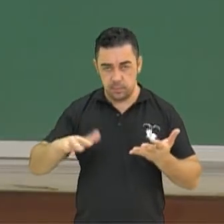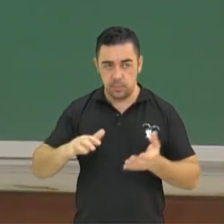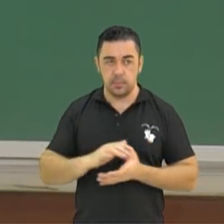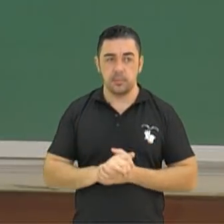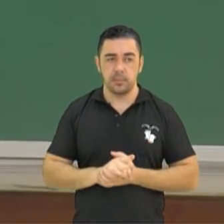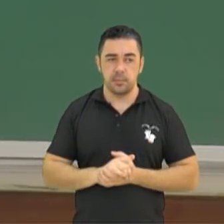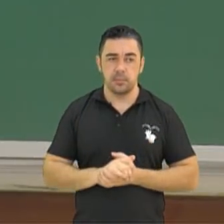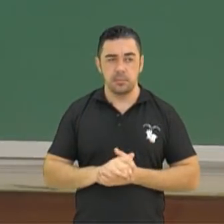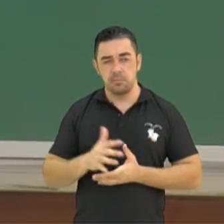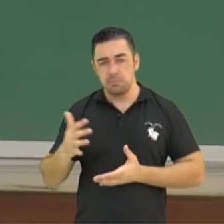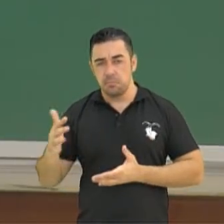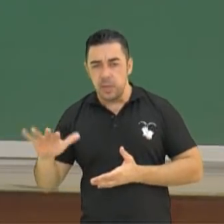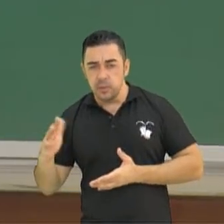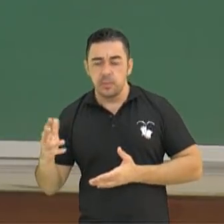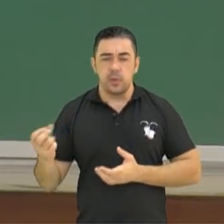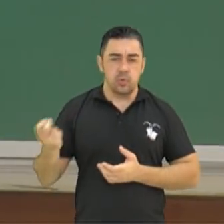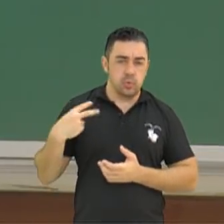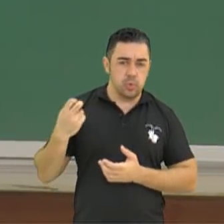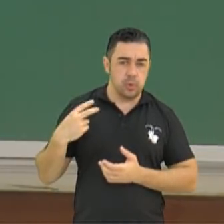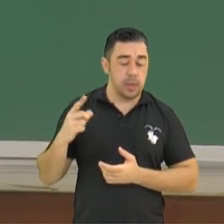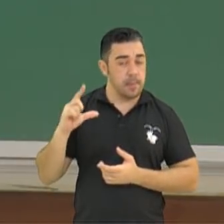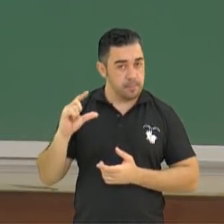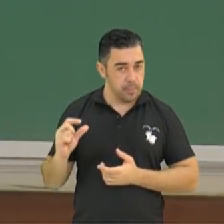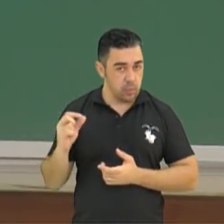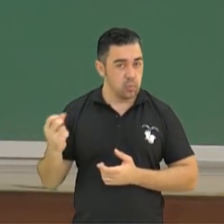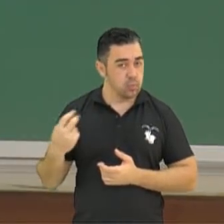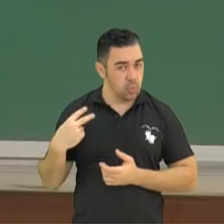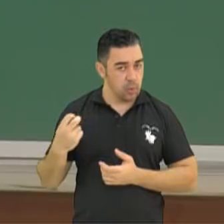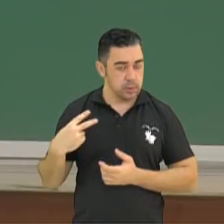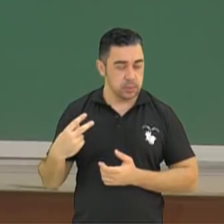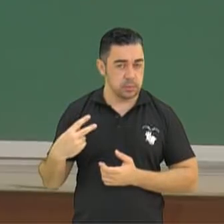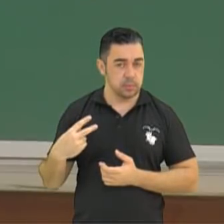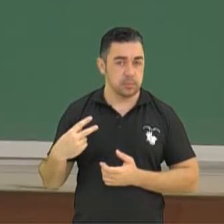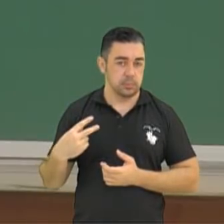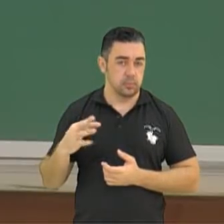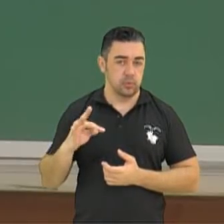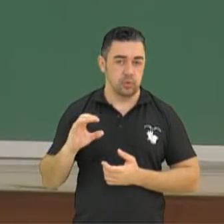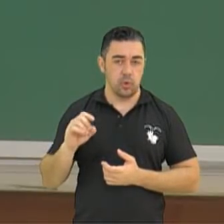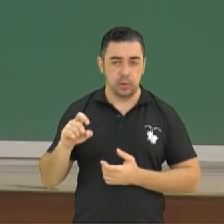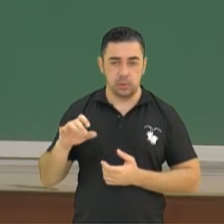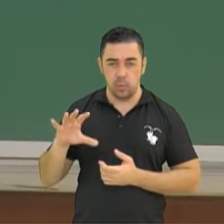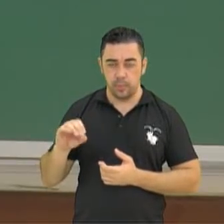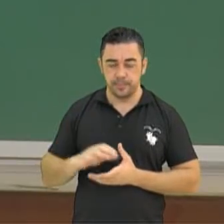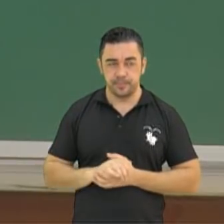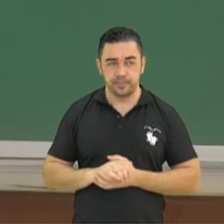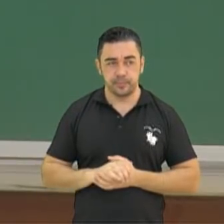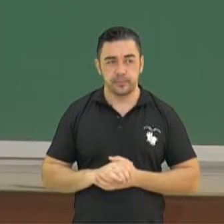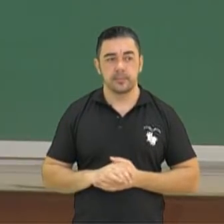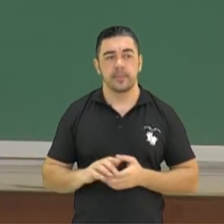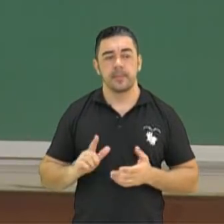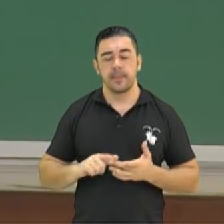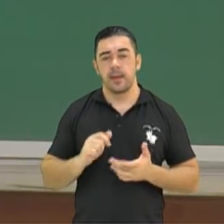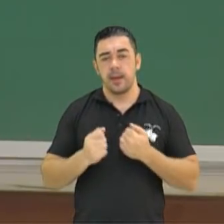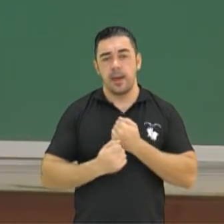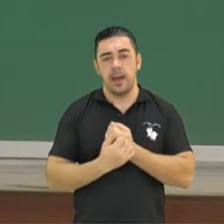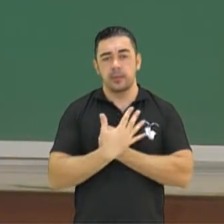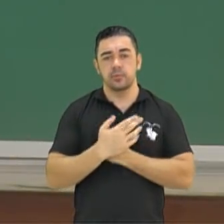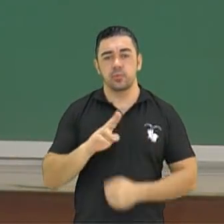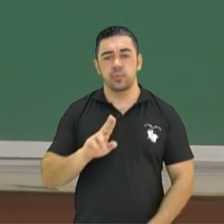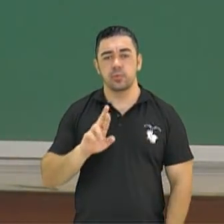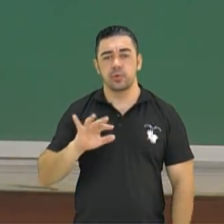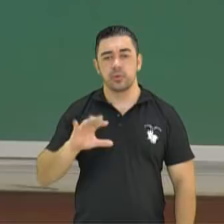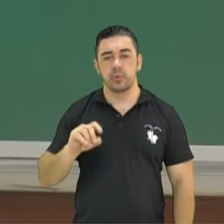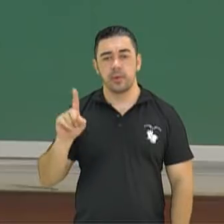é mais ou menos tóxica. Ela é menos tóxica do que a amônia, tá? Mas ela ainda é um pouco. E ainda tem o ácido úrico. Quem faz isso?